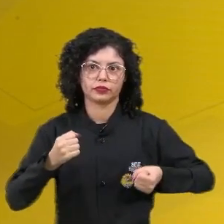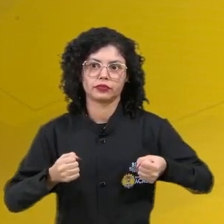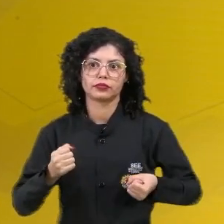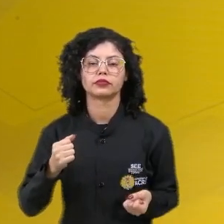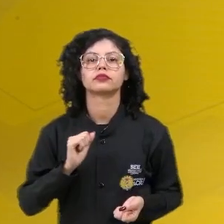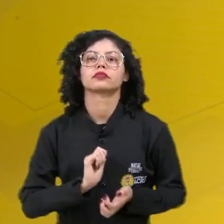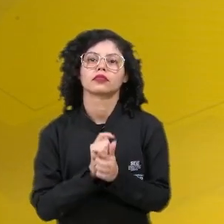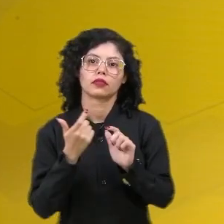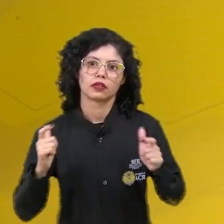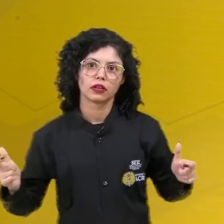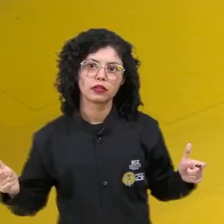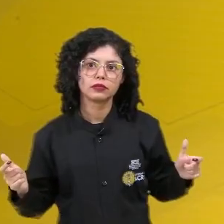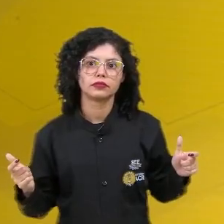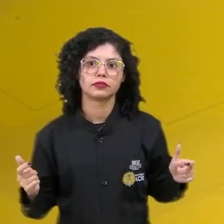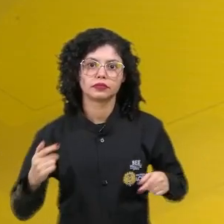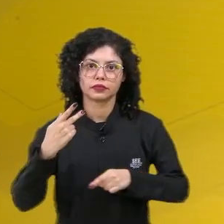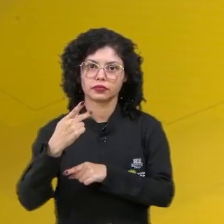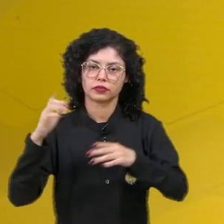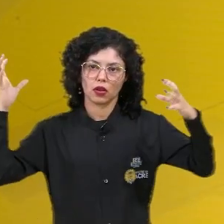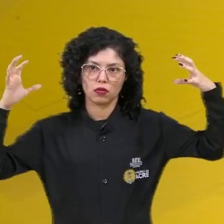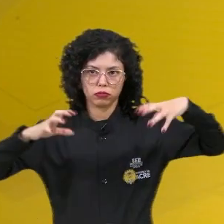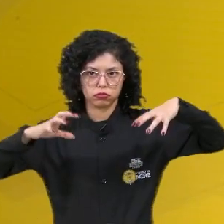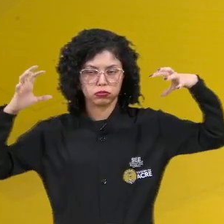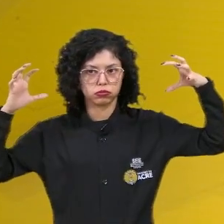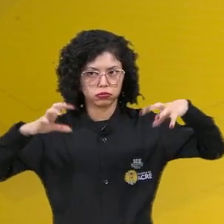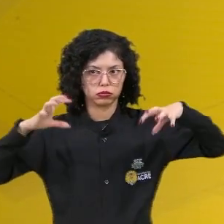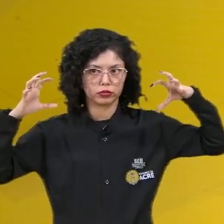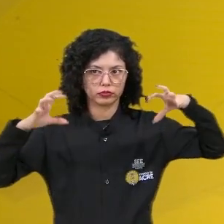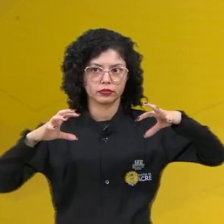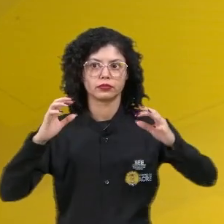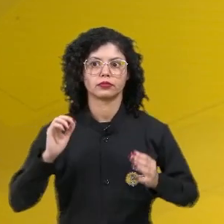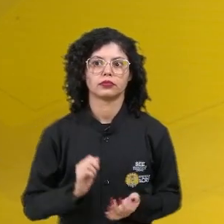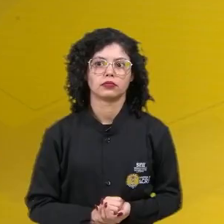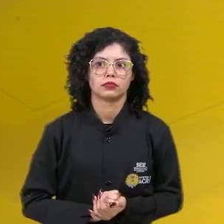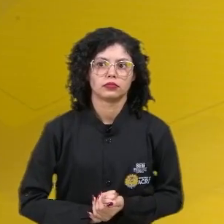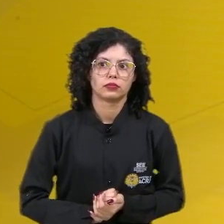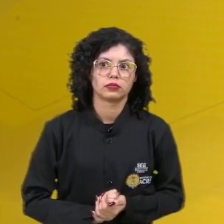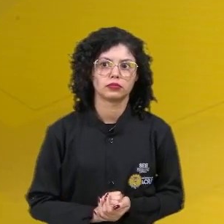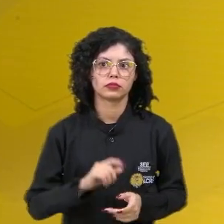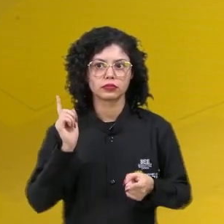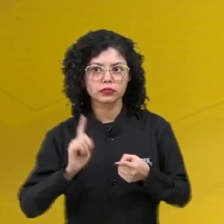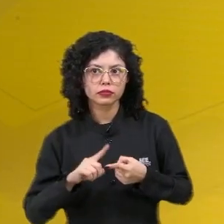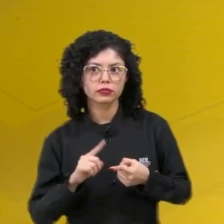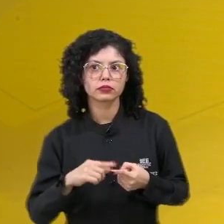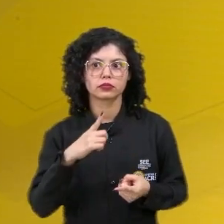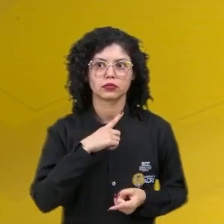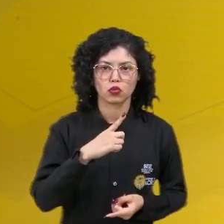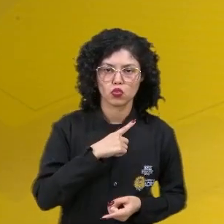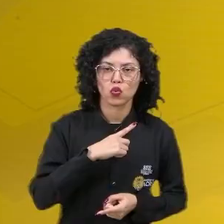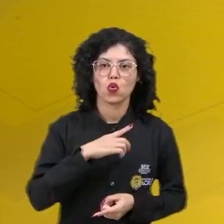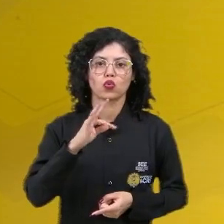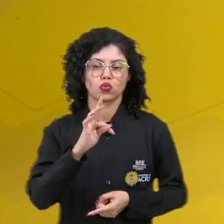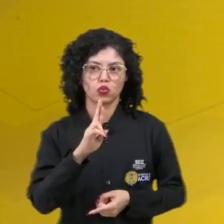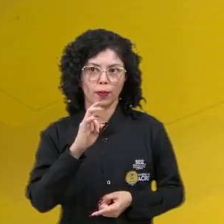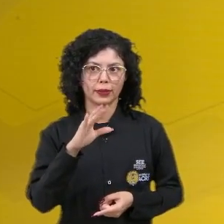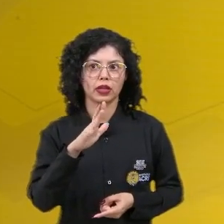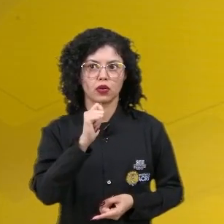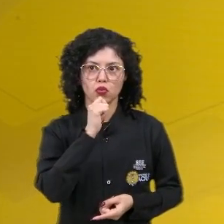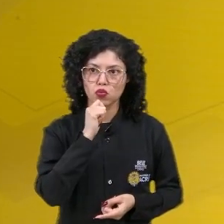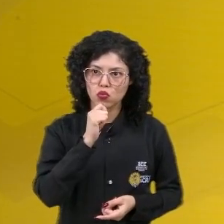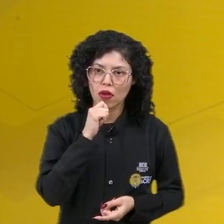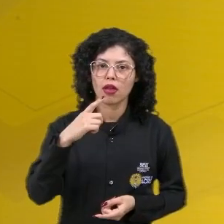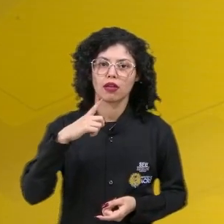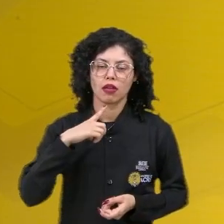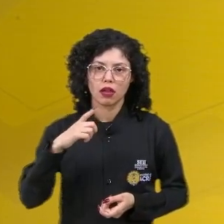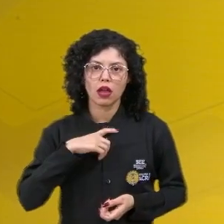tem altos índices de pluviosidade, ou seja, bastante chuva, por fato de ser um país tropical, de ter floresta, de ter uma